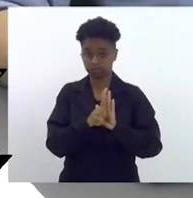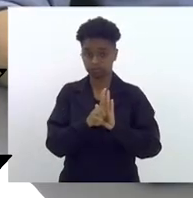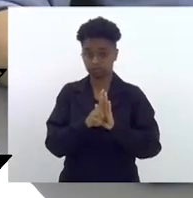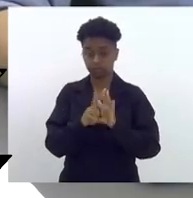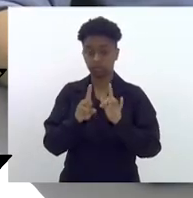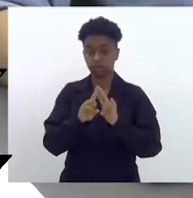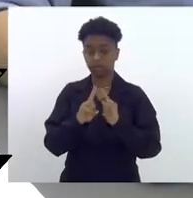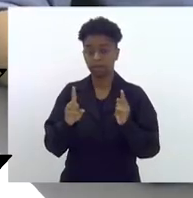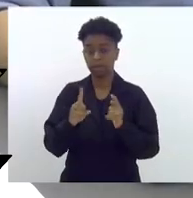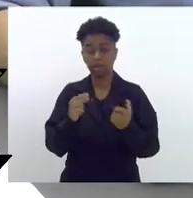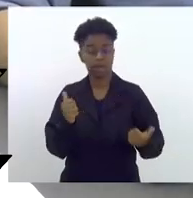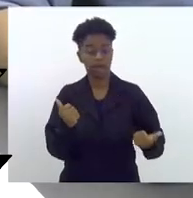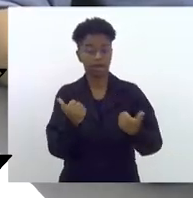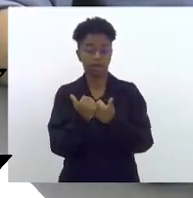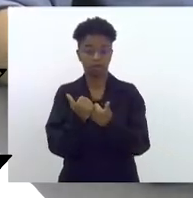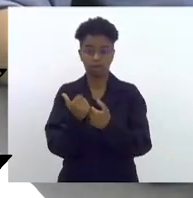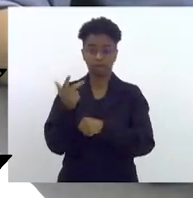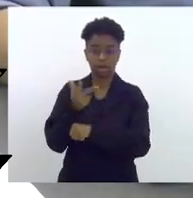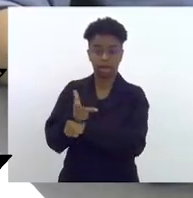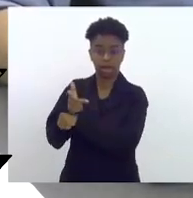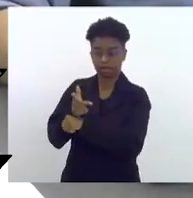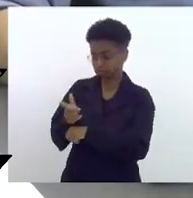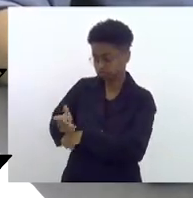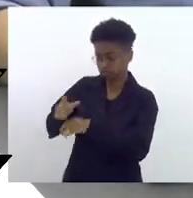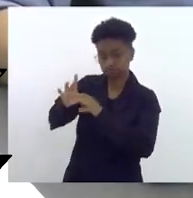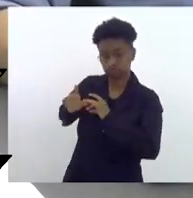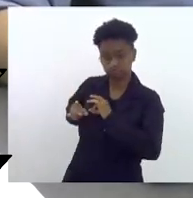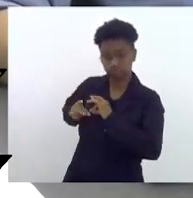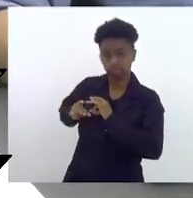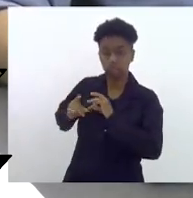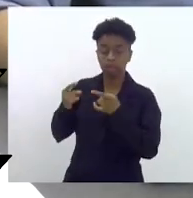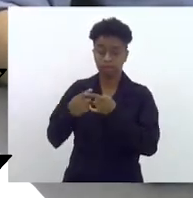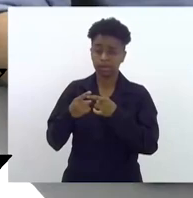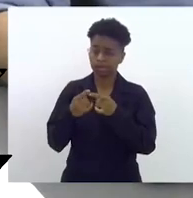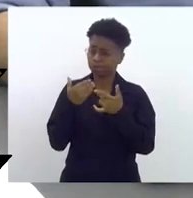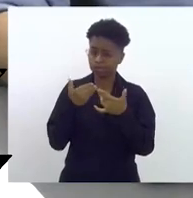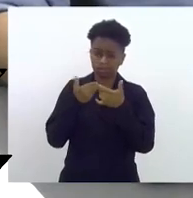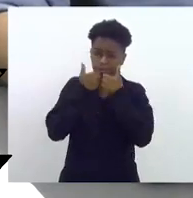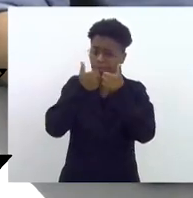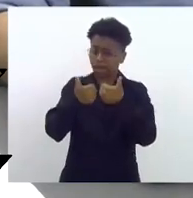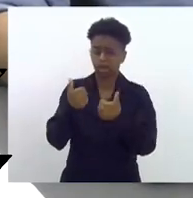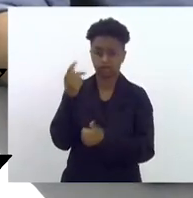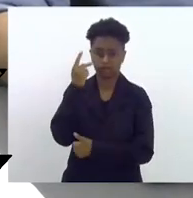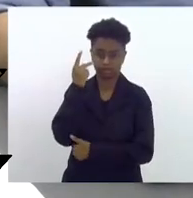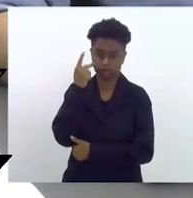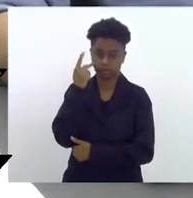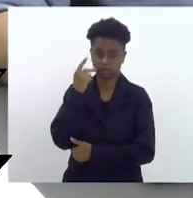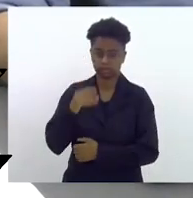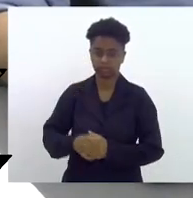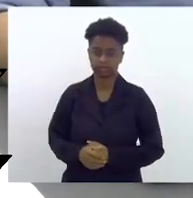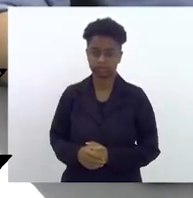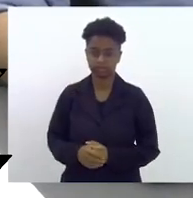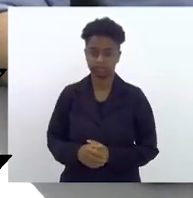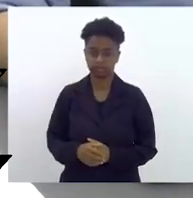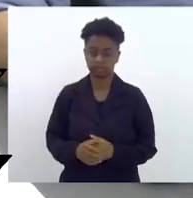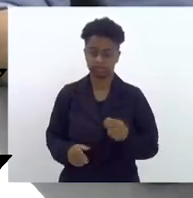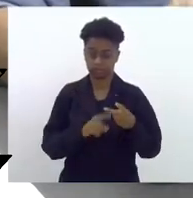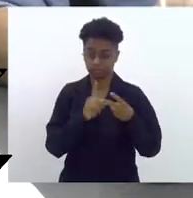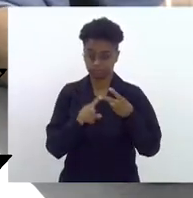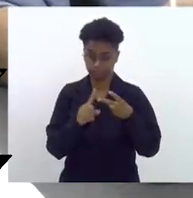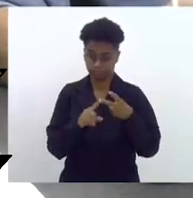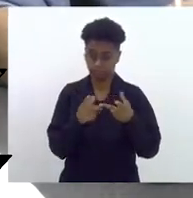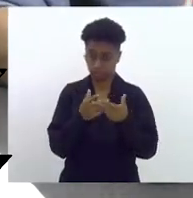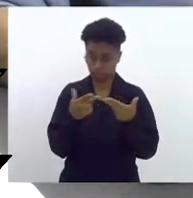pro câmeras nos uniforme sucesso absoluta em São Paulo essa é uma observação a segunda observação